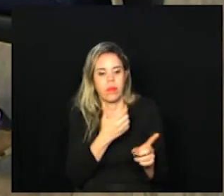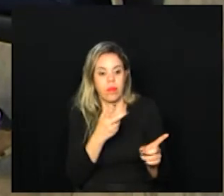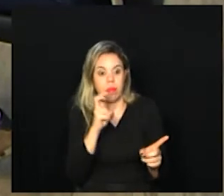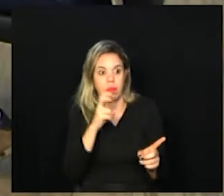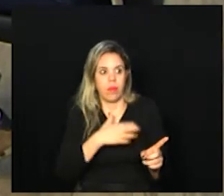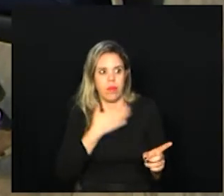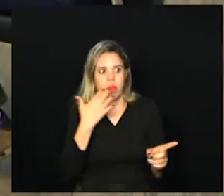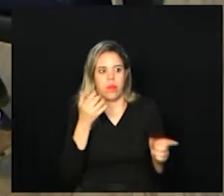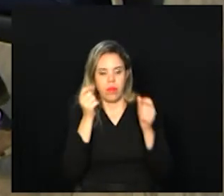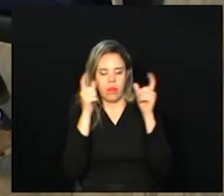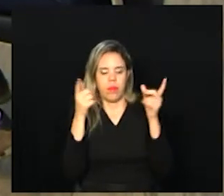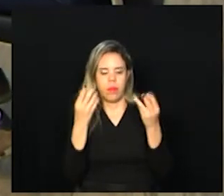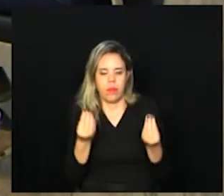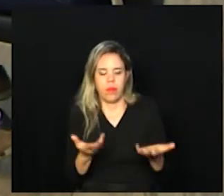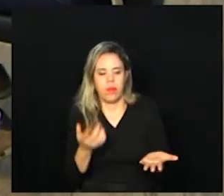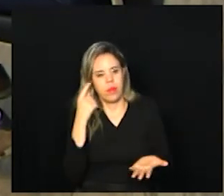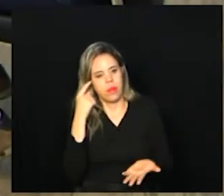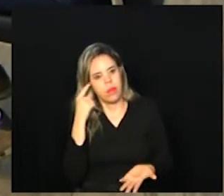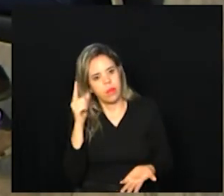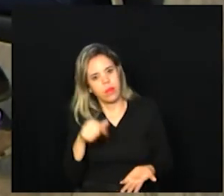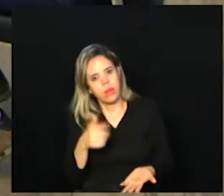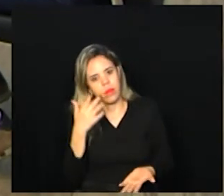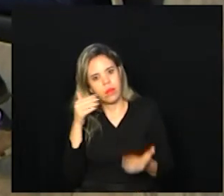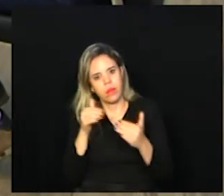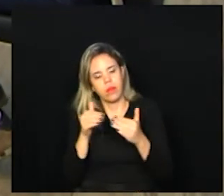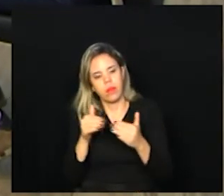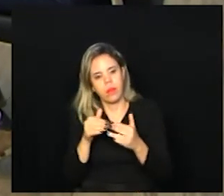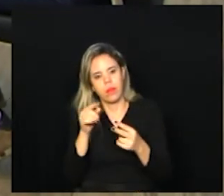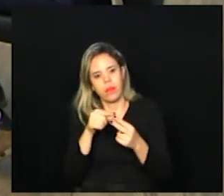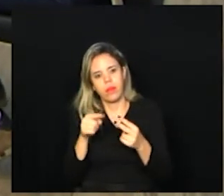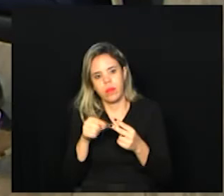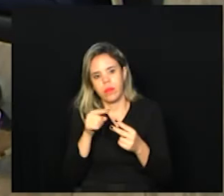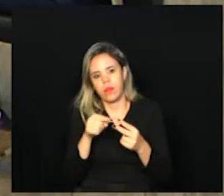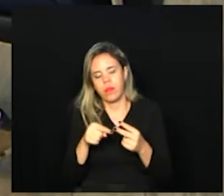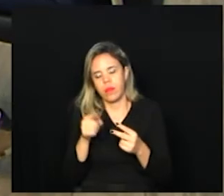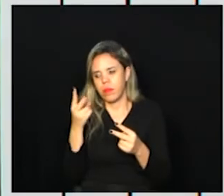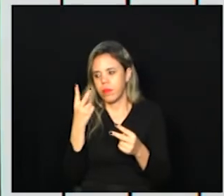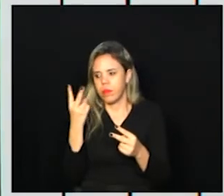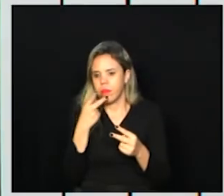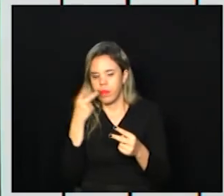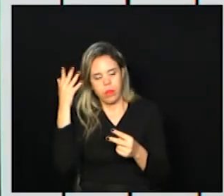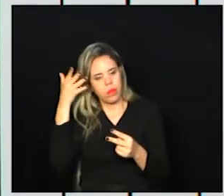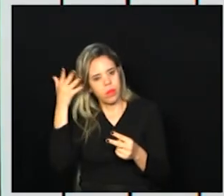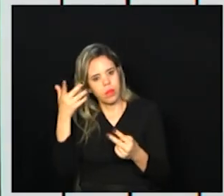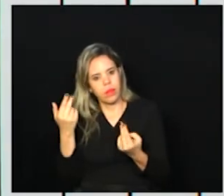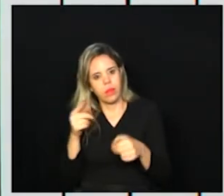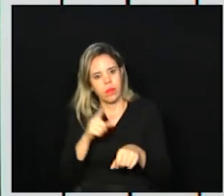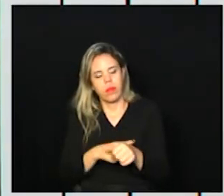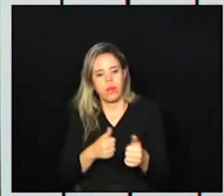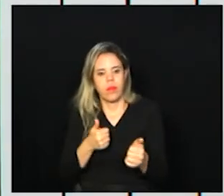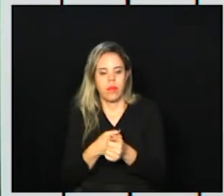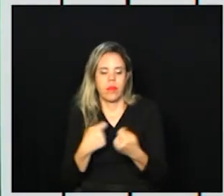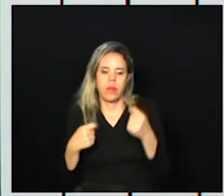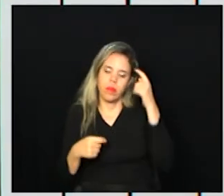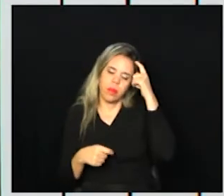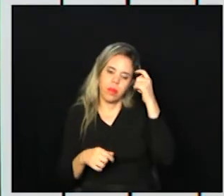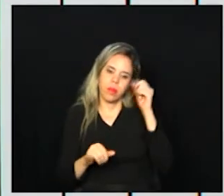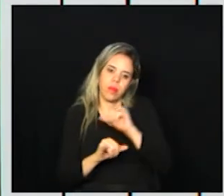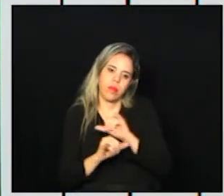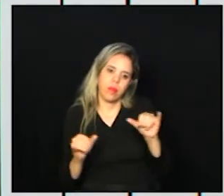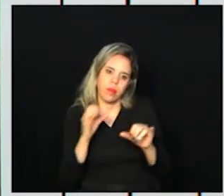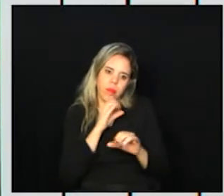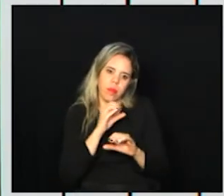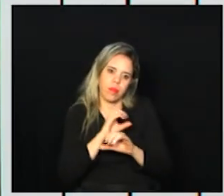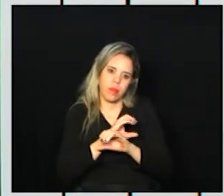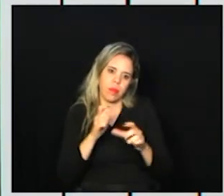O que você pensa? Eu concordo muito com a Fábio e com a Carla. A curto prazo, a gente precisa fazer campanhas